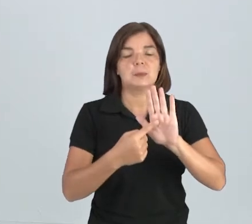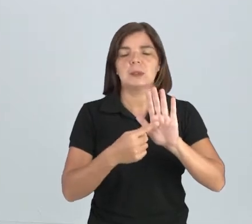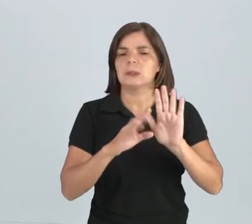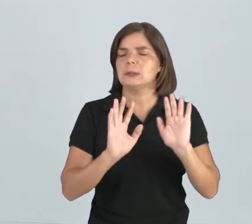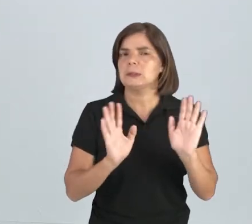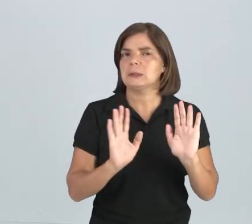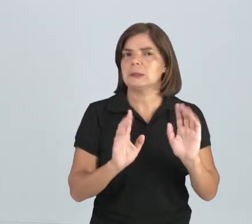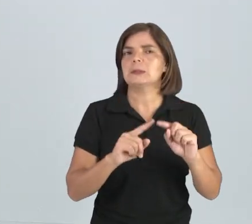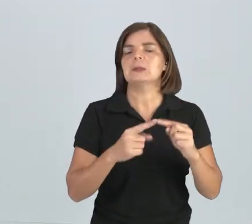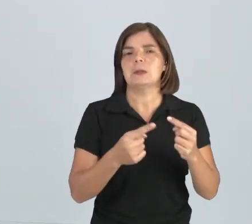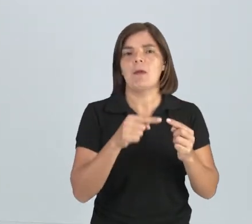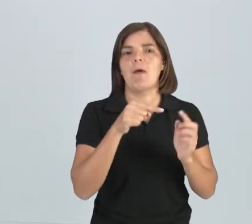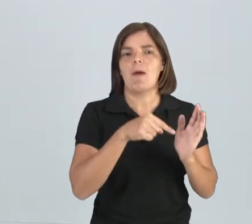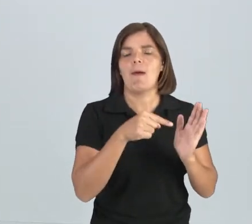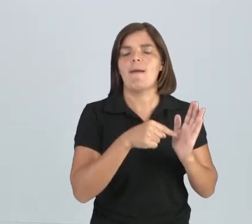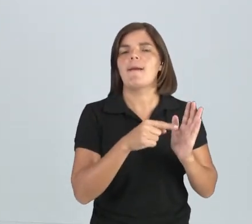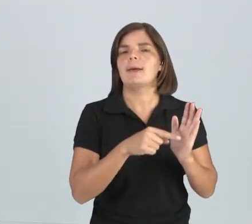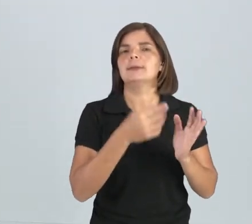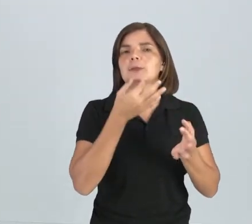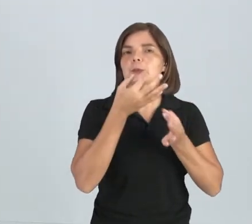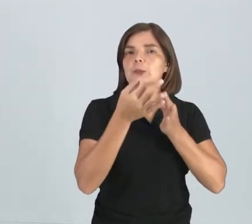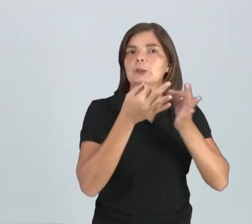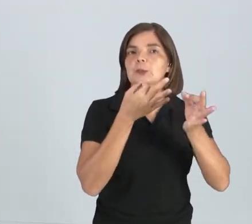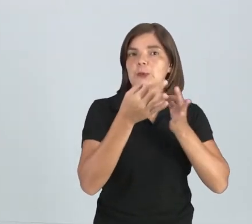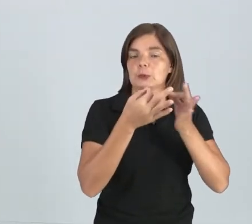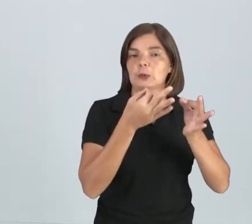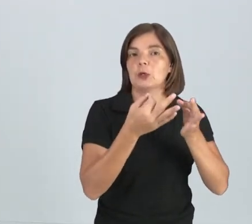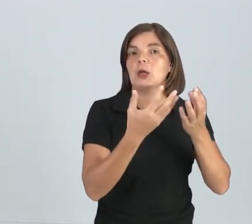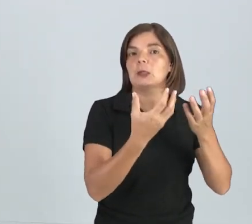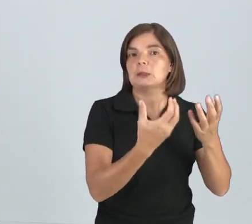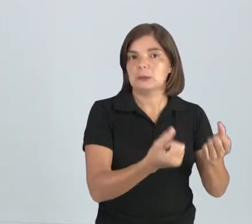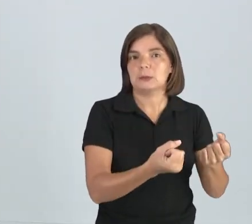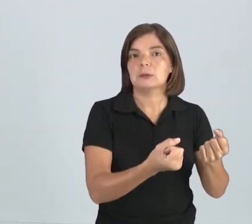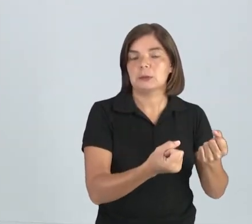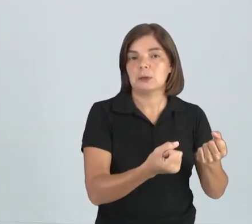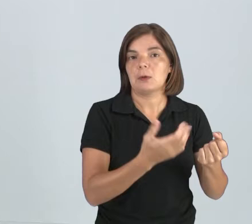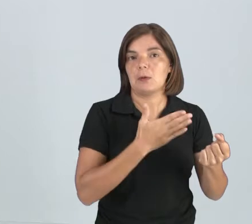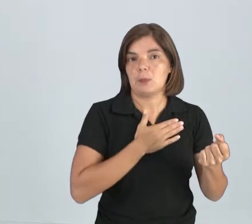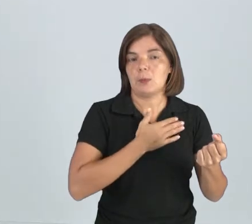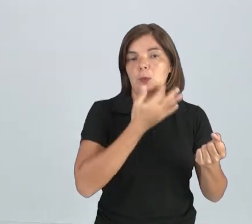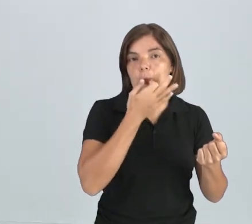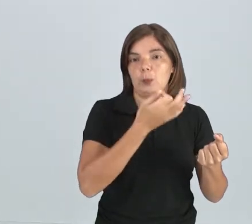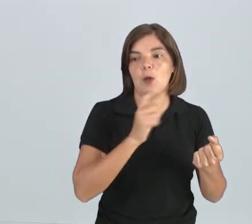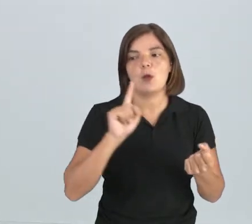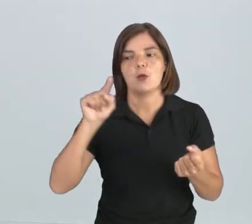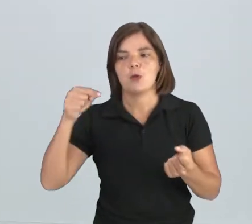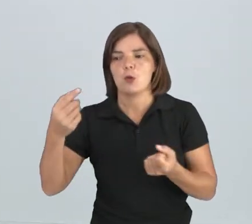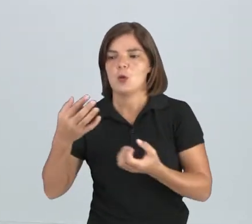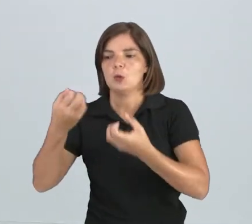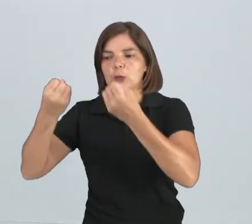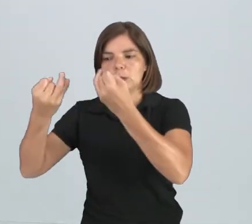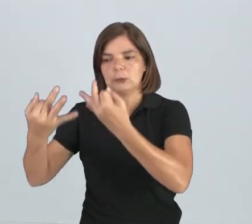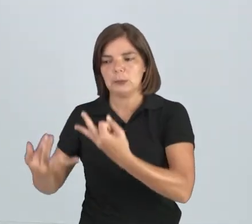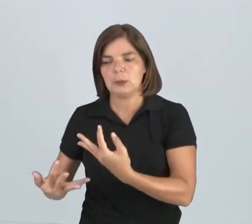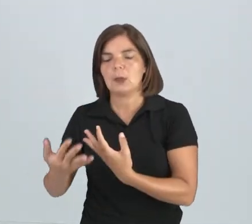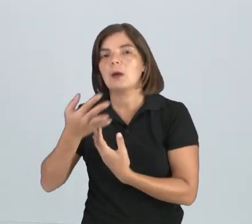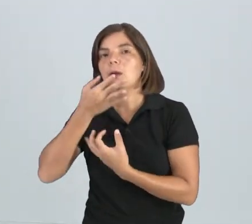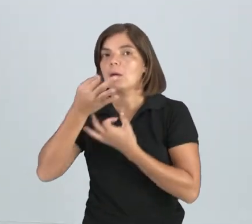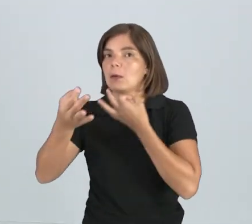não, esses argumentos aqui defendem essa minha tese, e esses argumentos